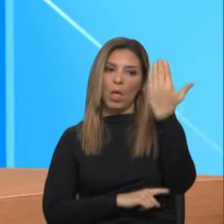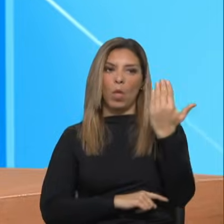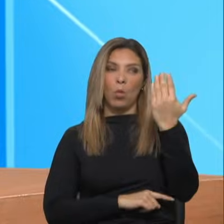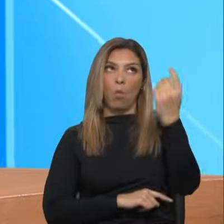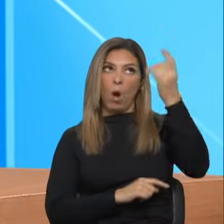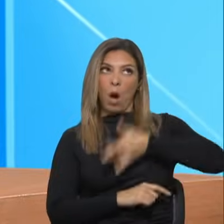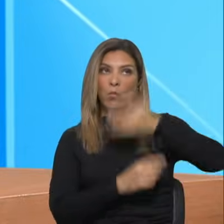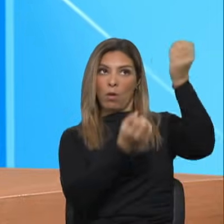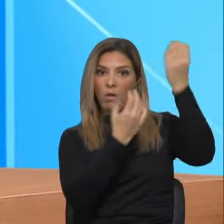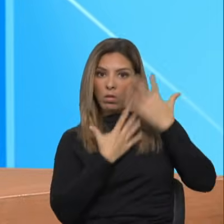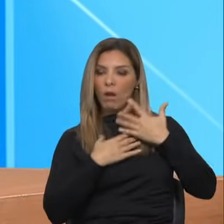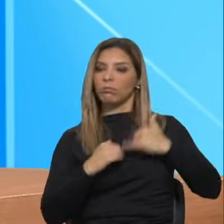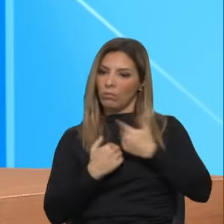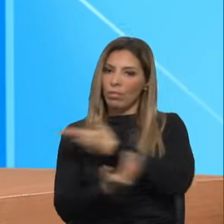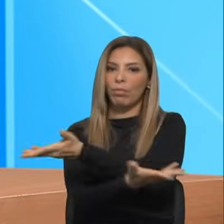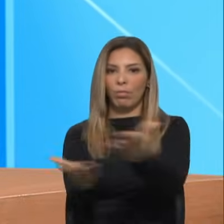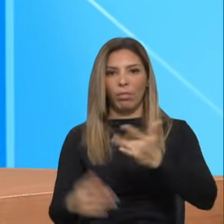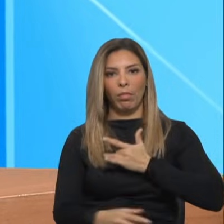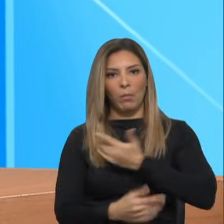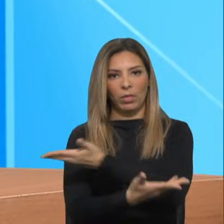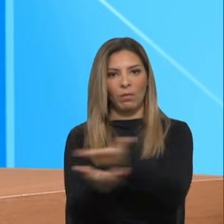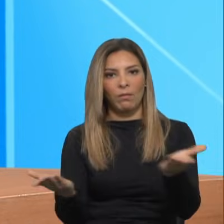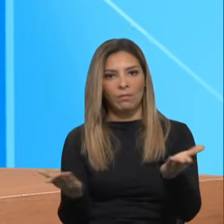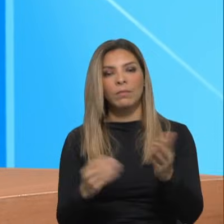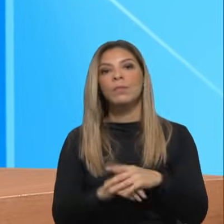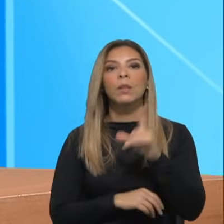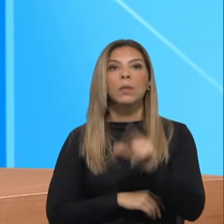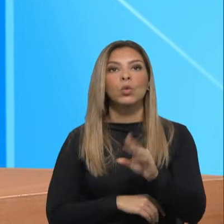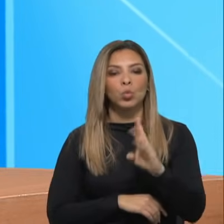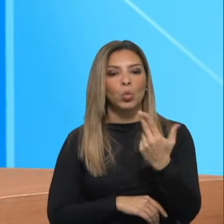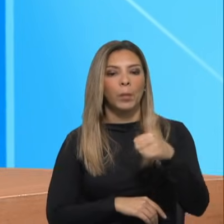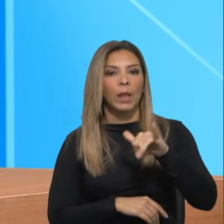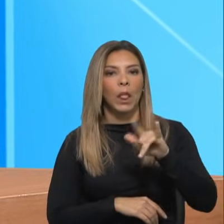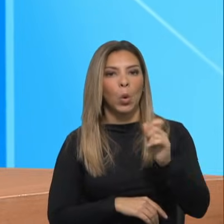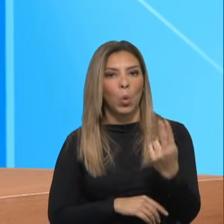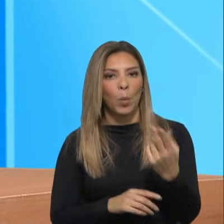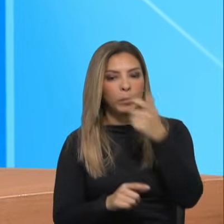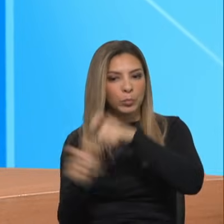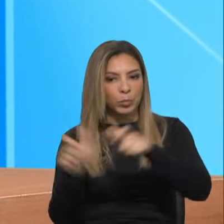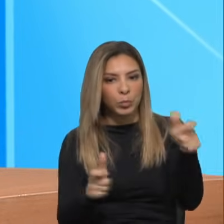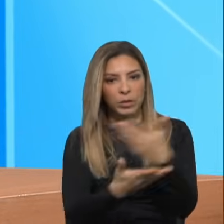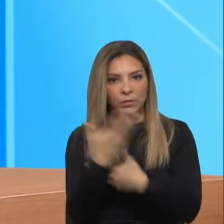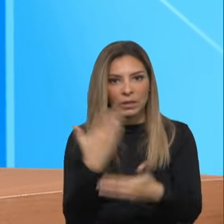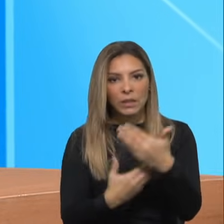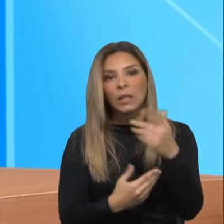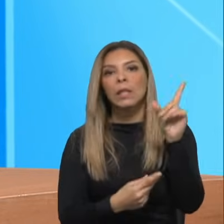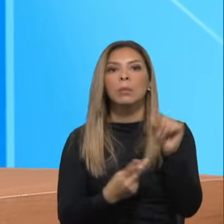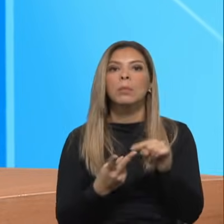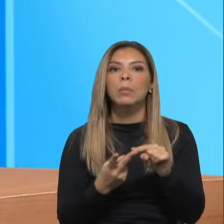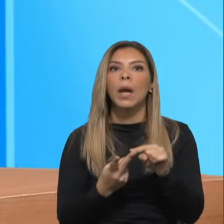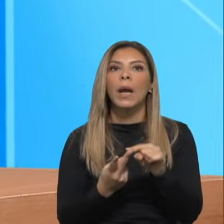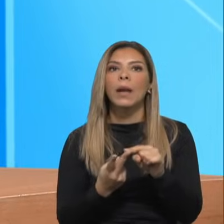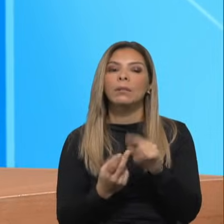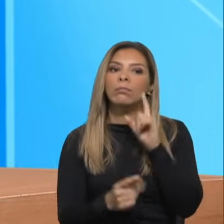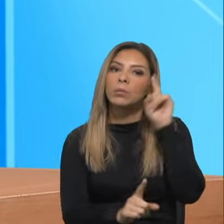o nosso objetivo, quando pensámos neste jubileu da pessoa com deficiência, foi precisamente não fazermos um jubileu